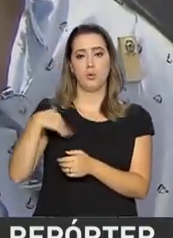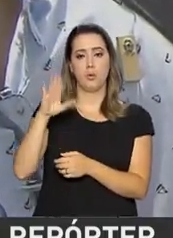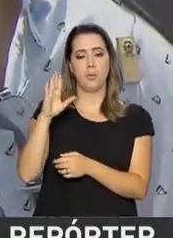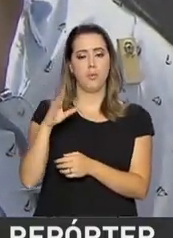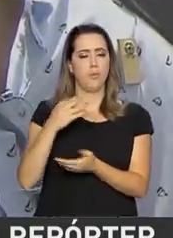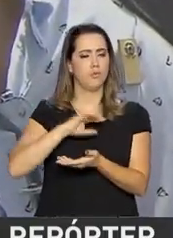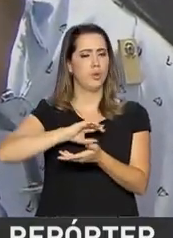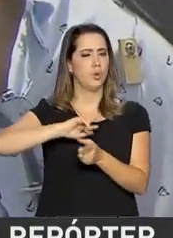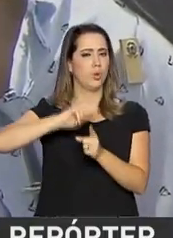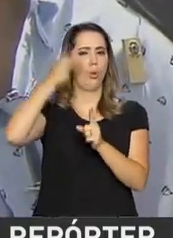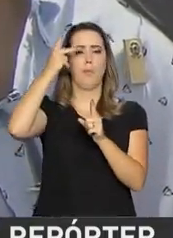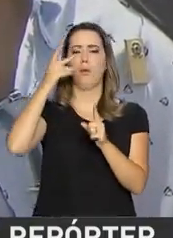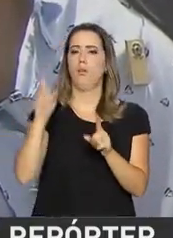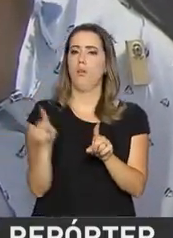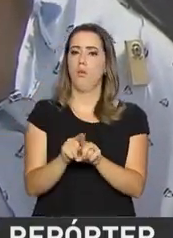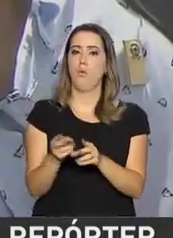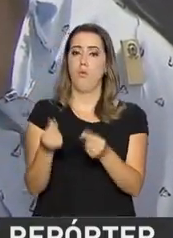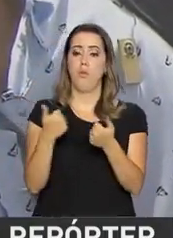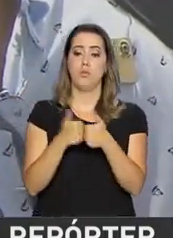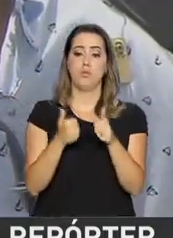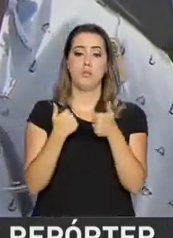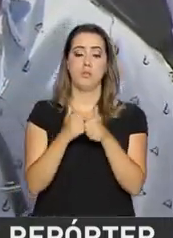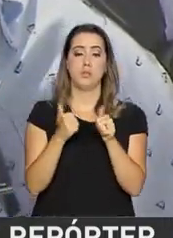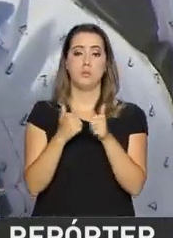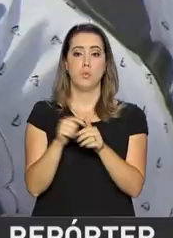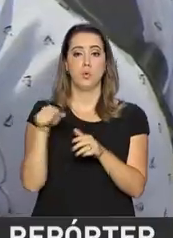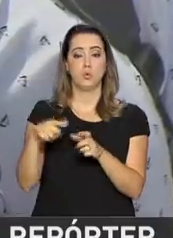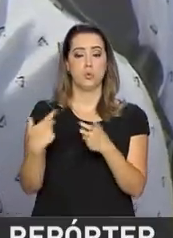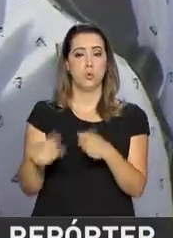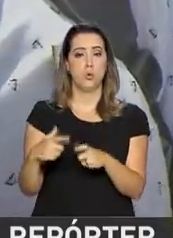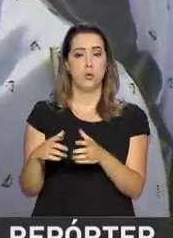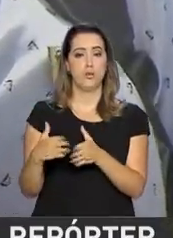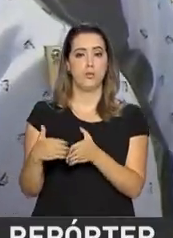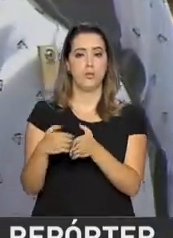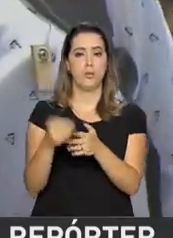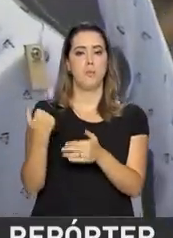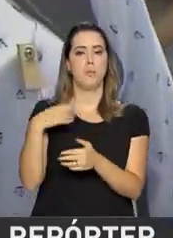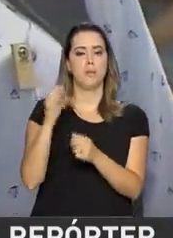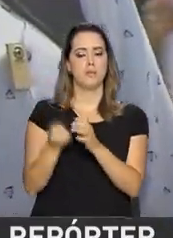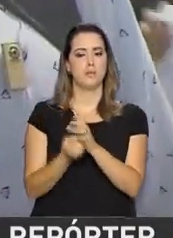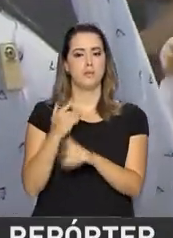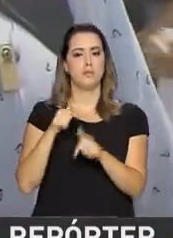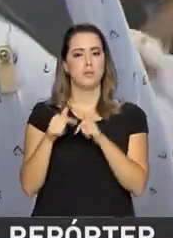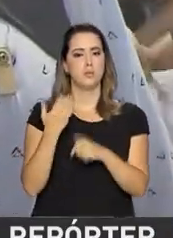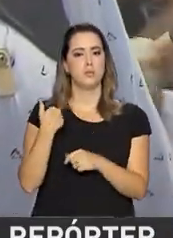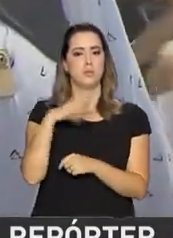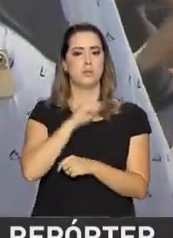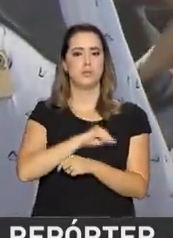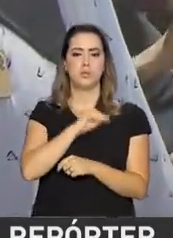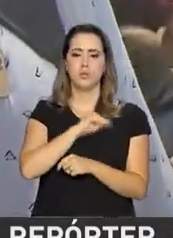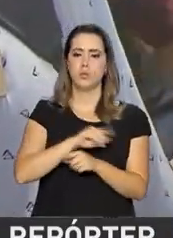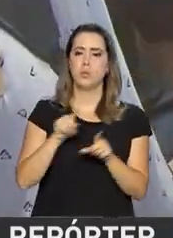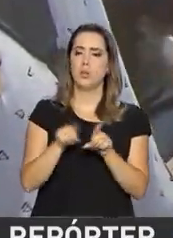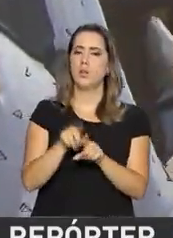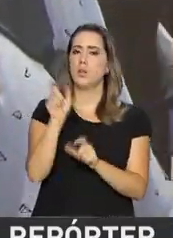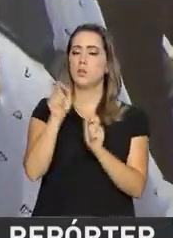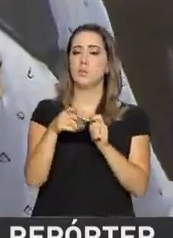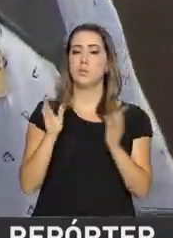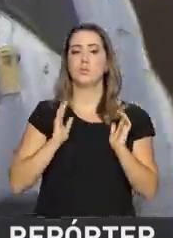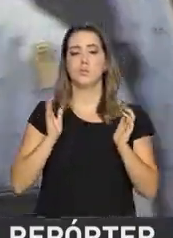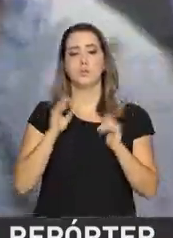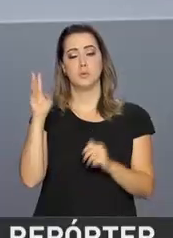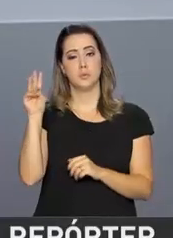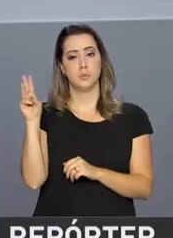movimentação de carga no porto, o que significa mais emprego, mais riqueza para o Brasil e, sobretudo, para o